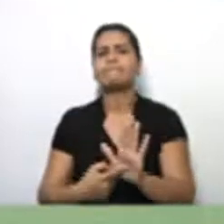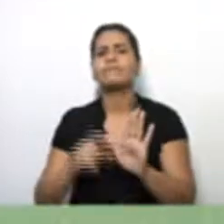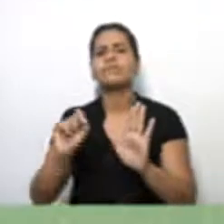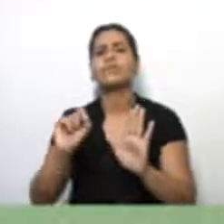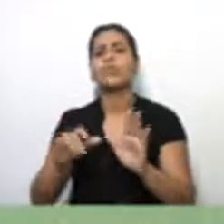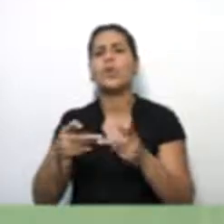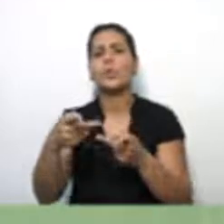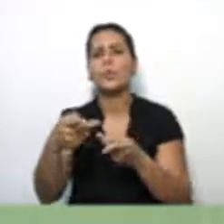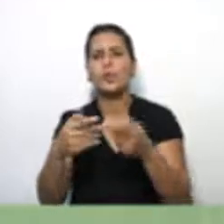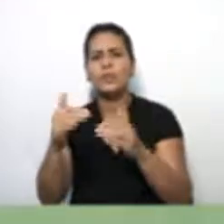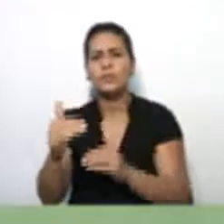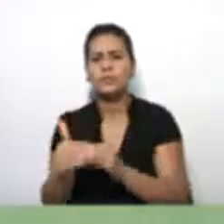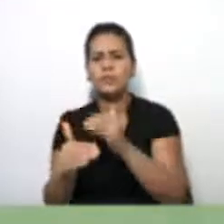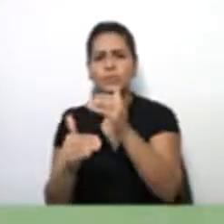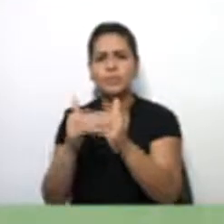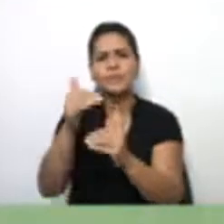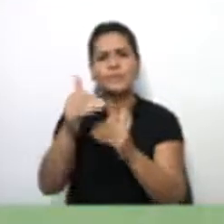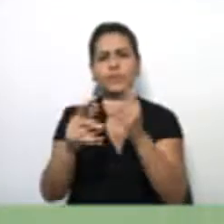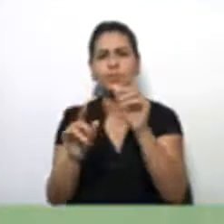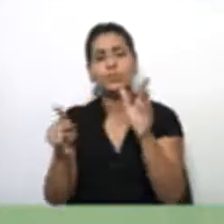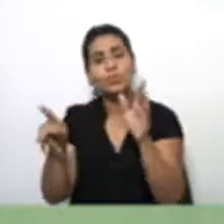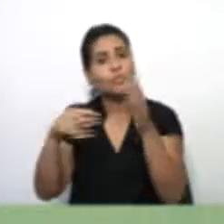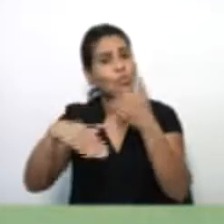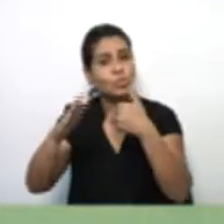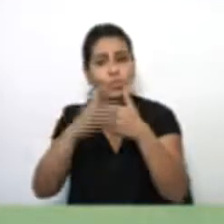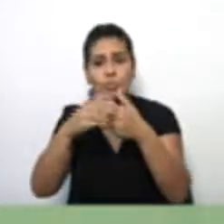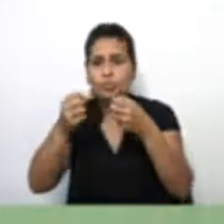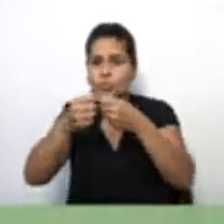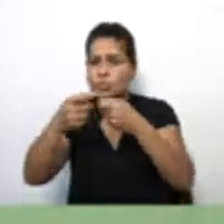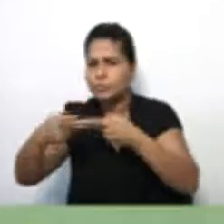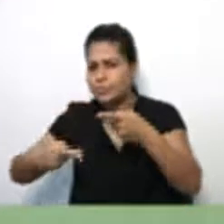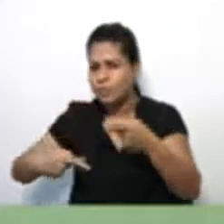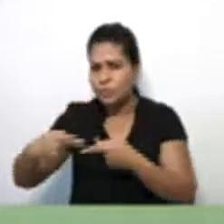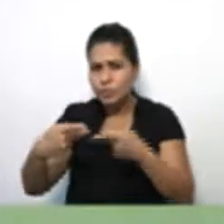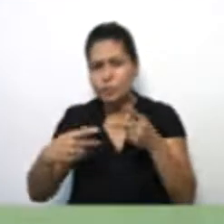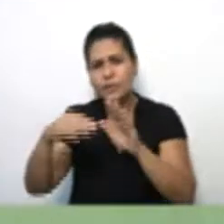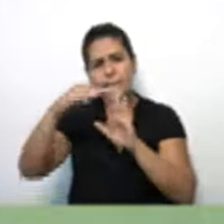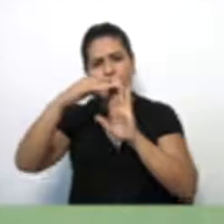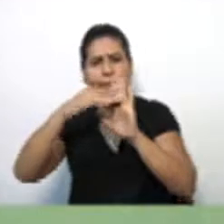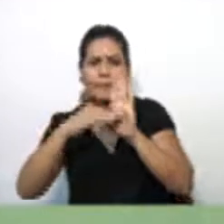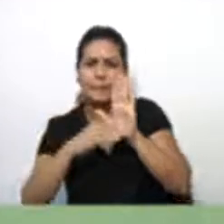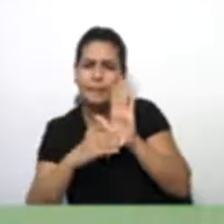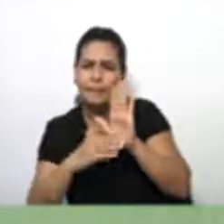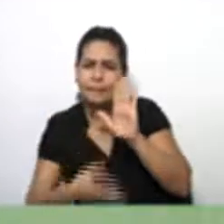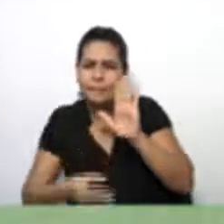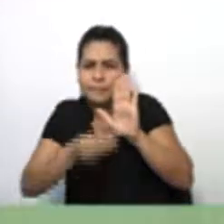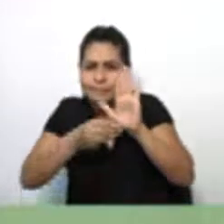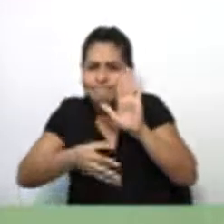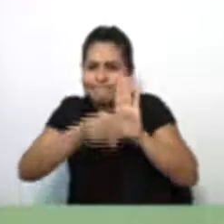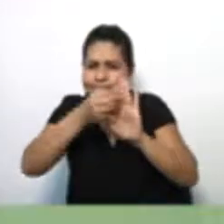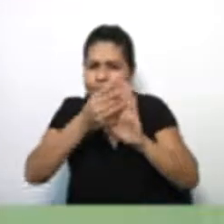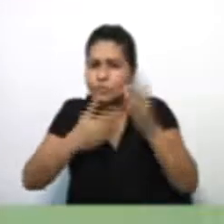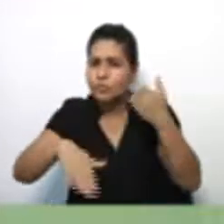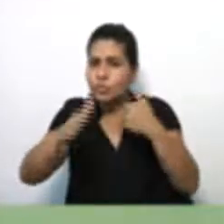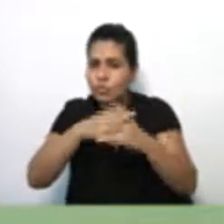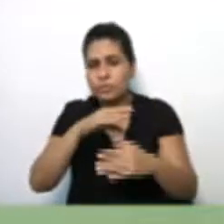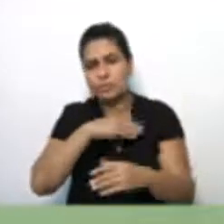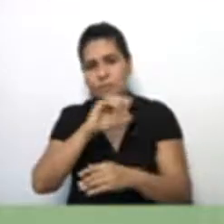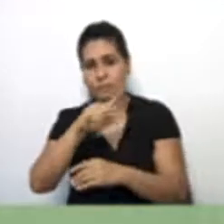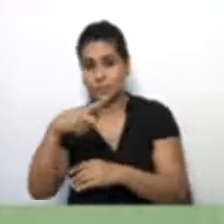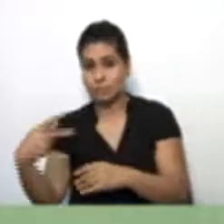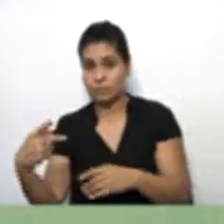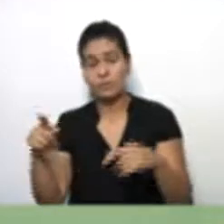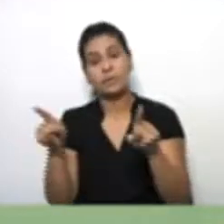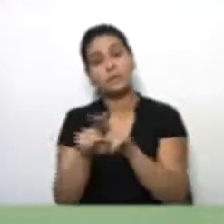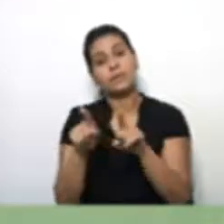O processo de execução de um planejamento estratégico para realizar o quê? A gestão estratégica aí da sua cooperativa. Vamos